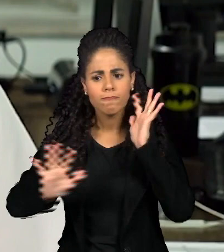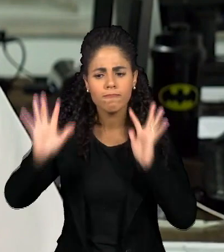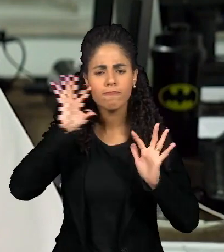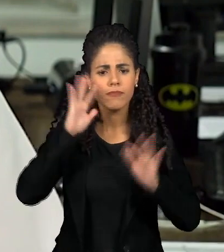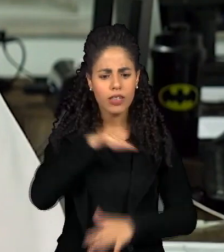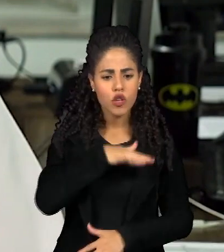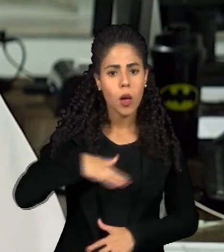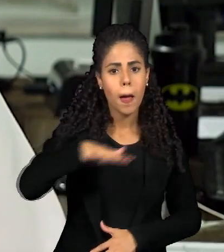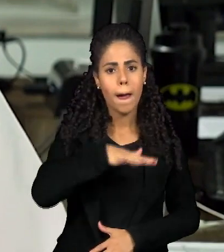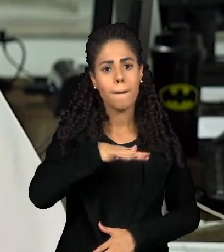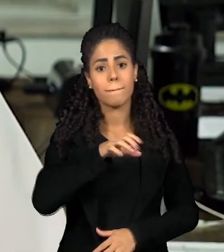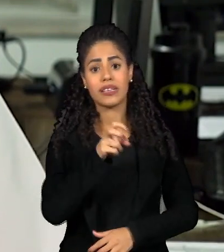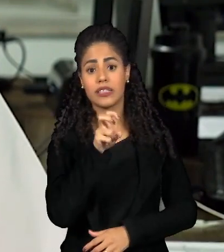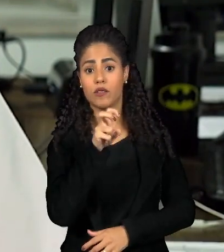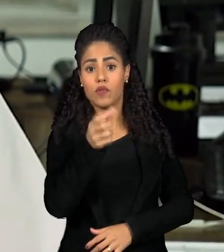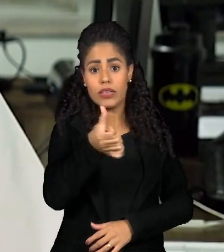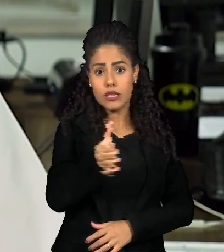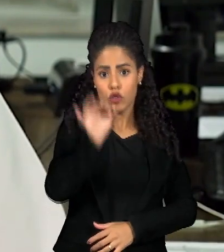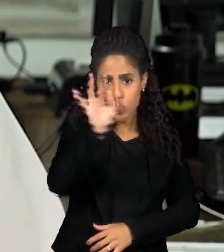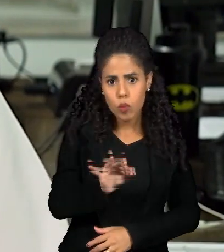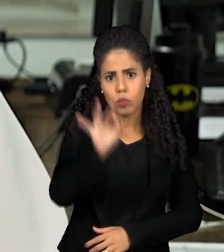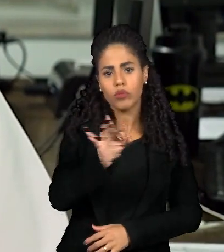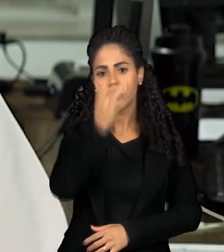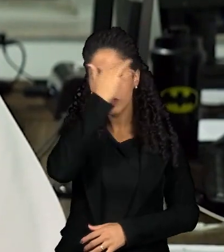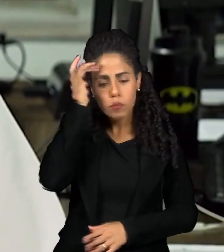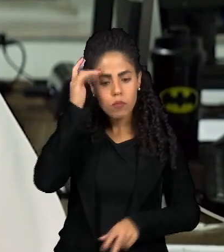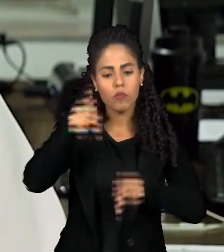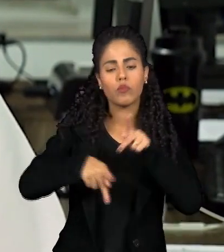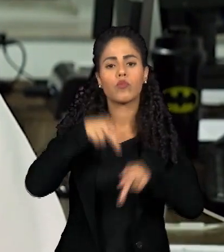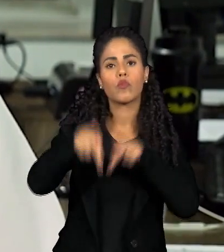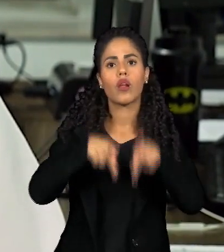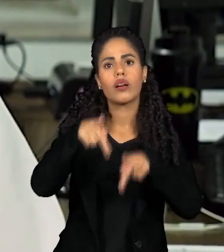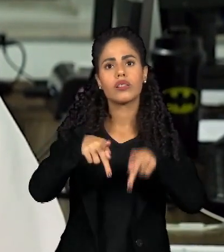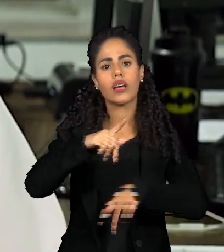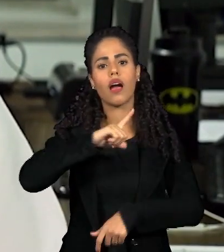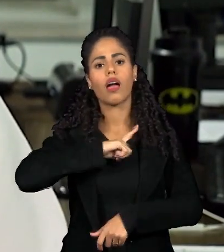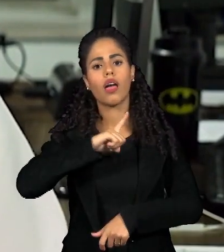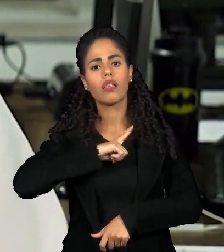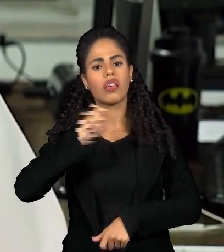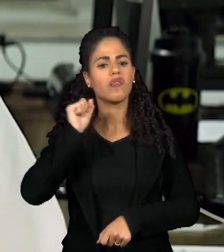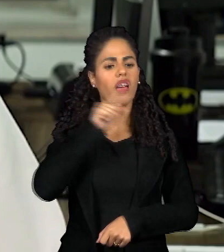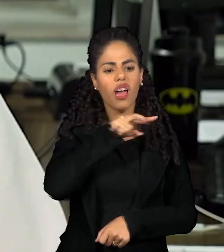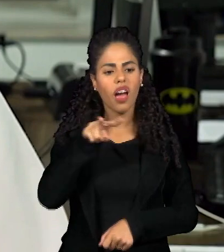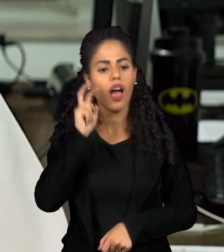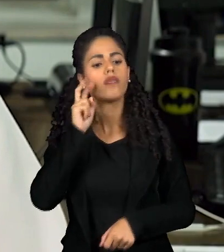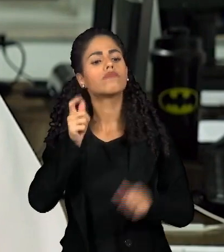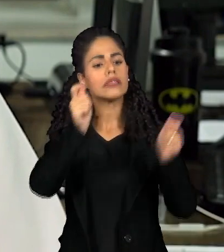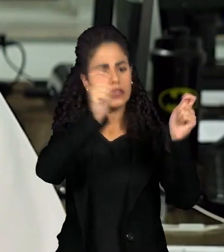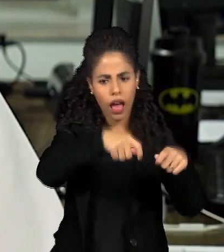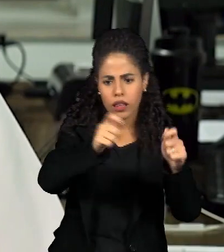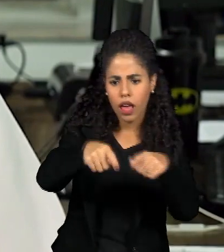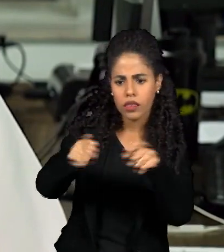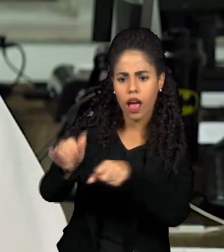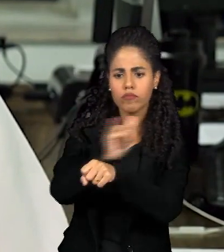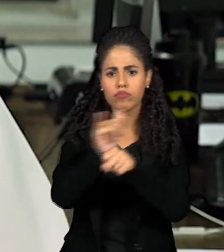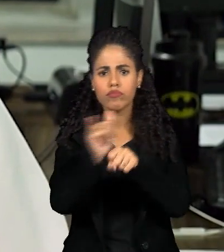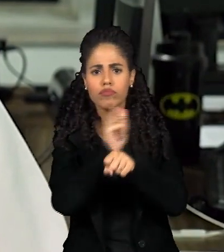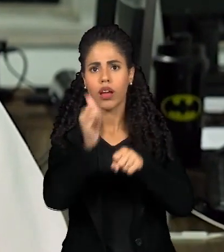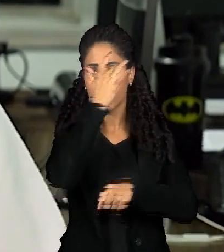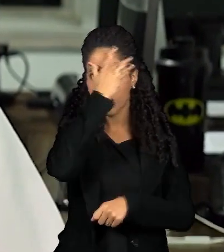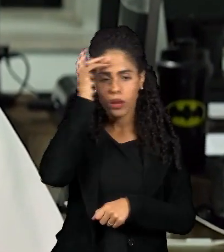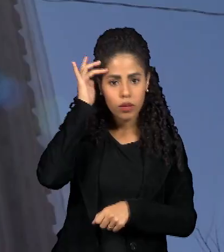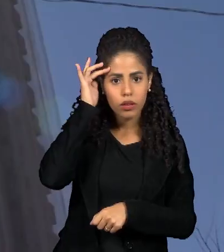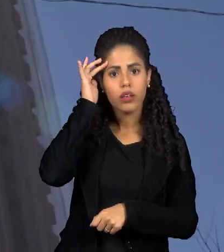de 56% da sua população, ele está abrindo mão de mais da metade de todas as pessoas que